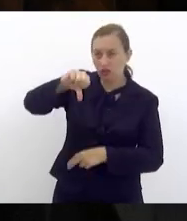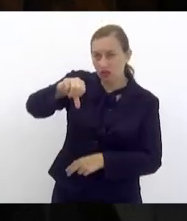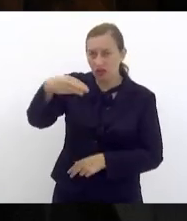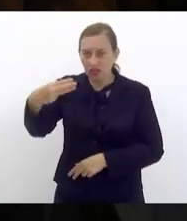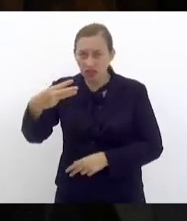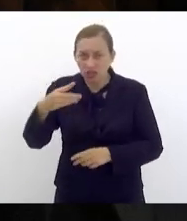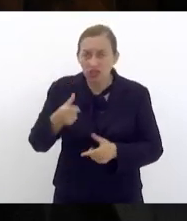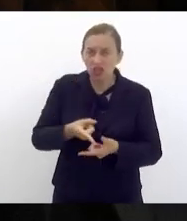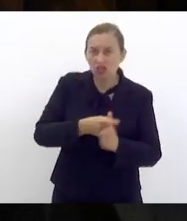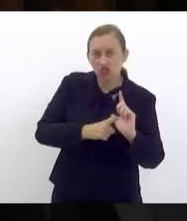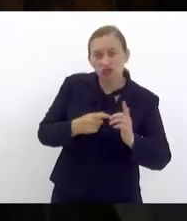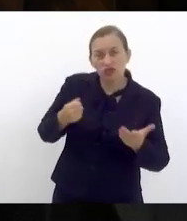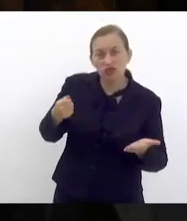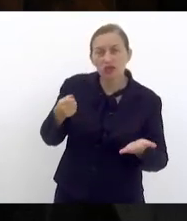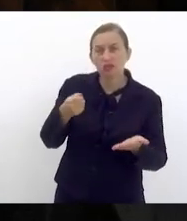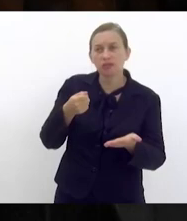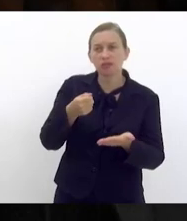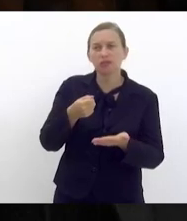93% da dívida com a União,